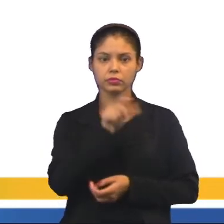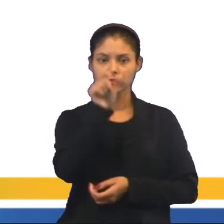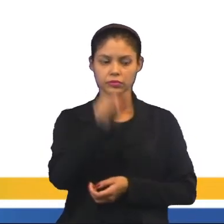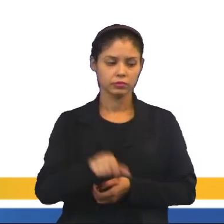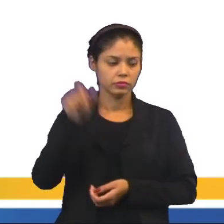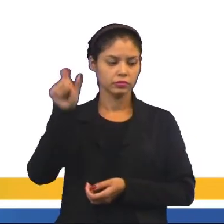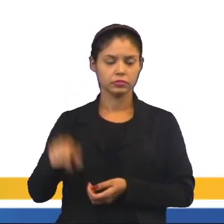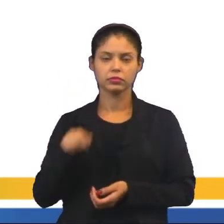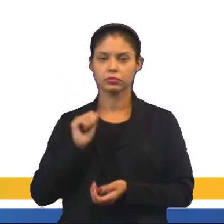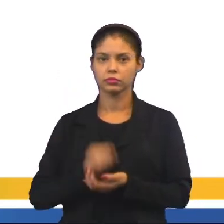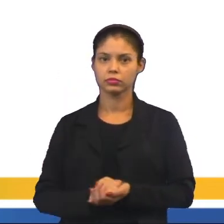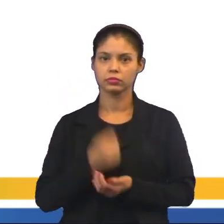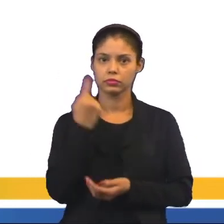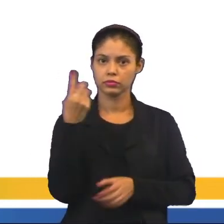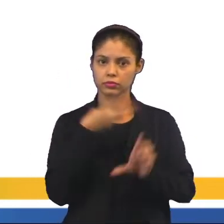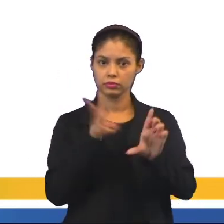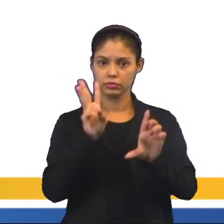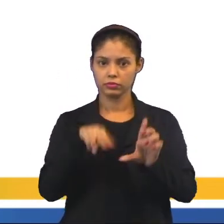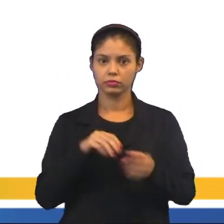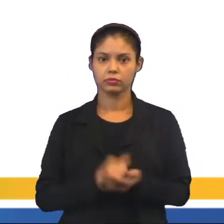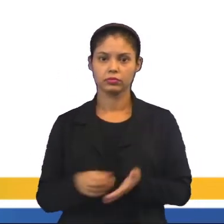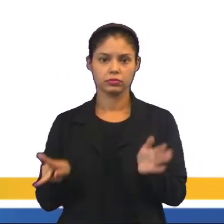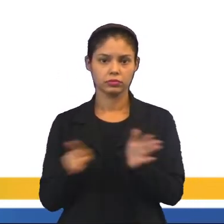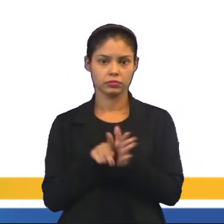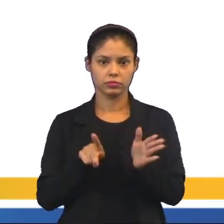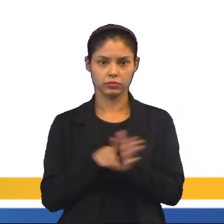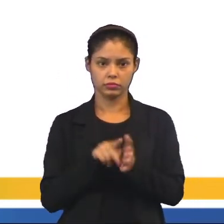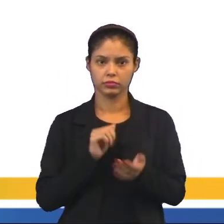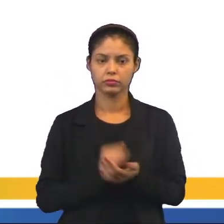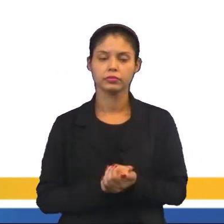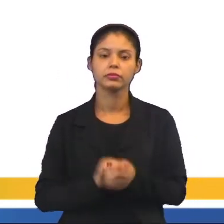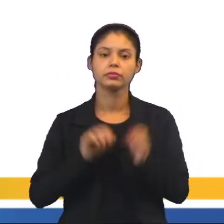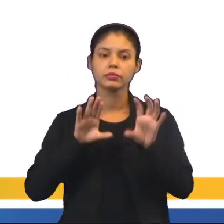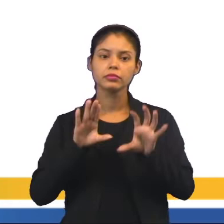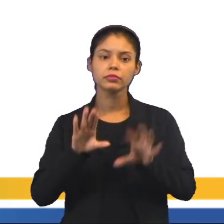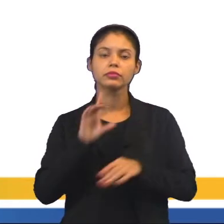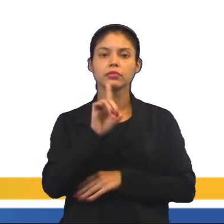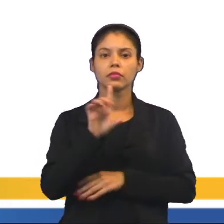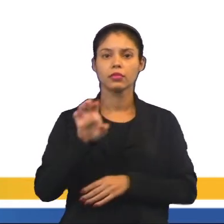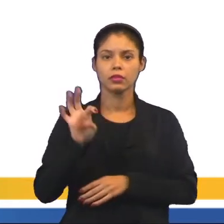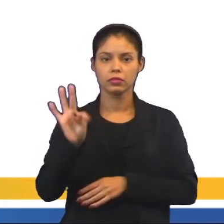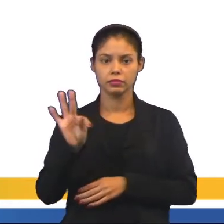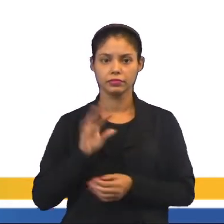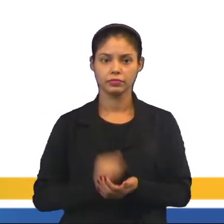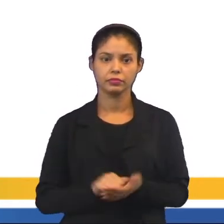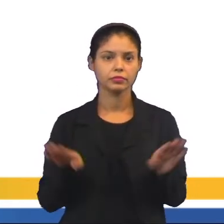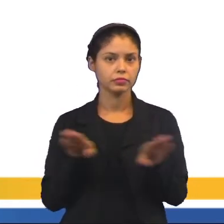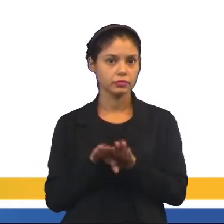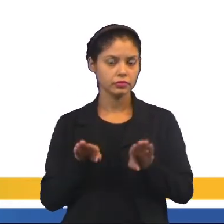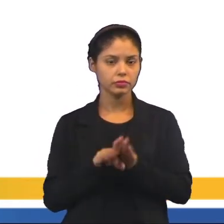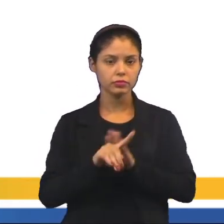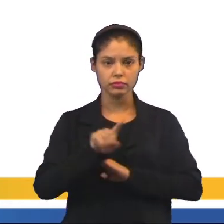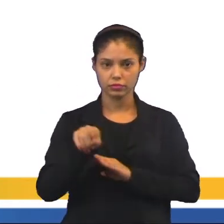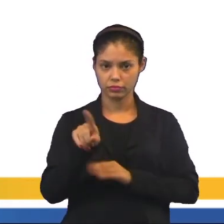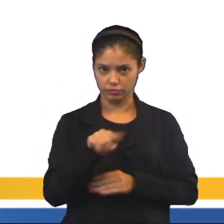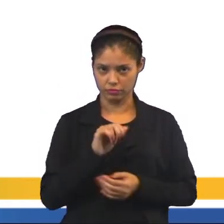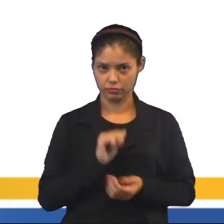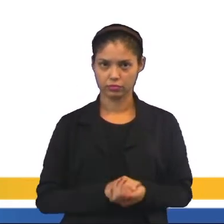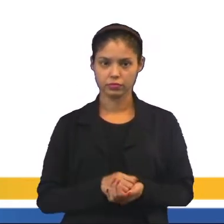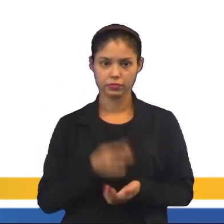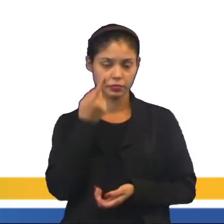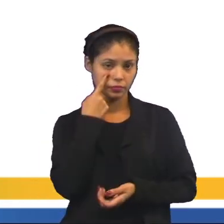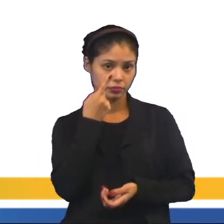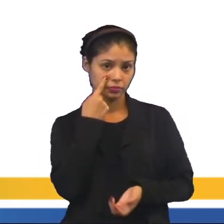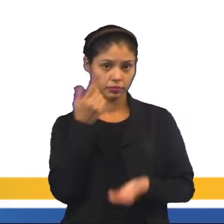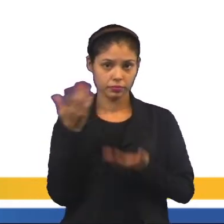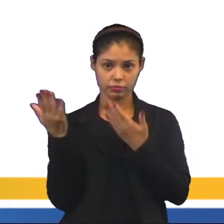filas paralelas de uma matriz são proporcionais, então seu determinante também é nulo. Então, observa